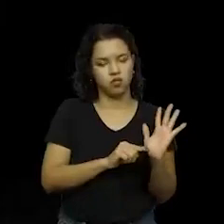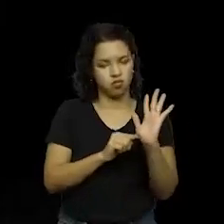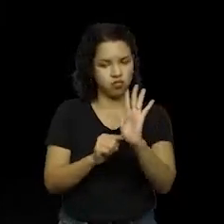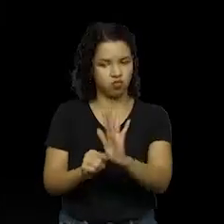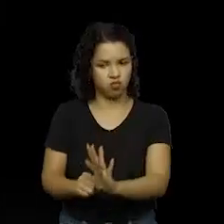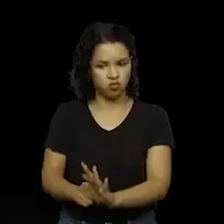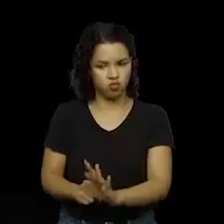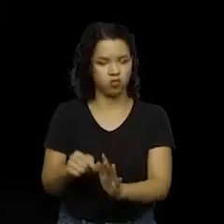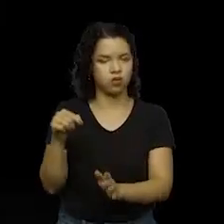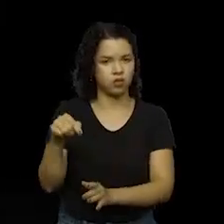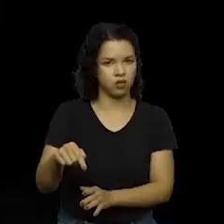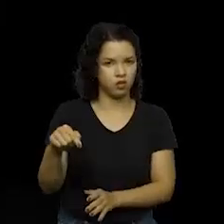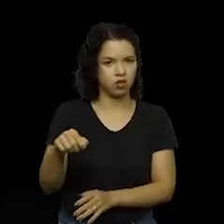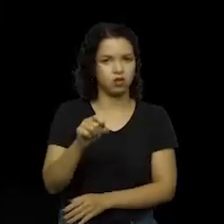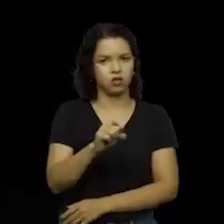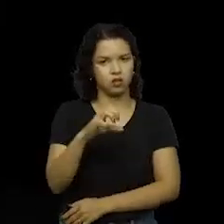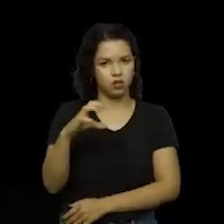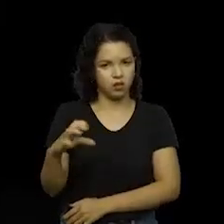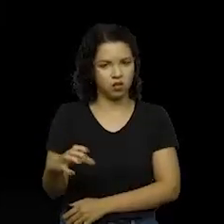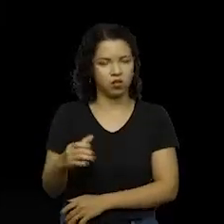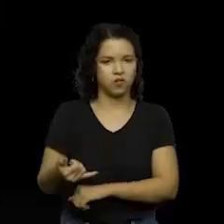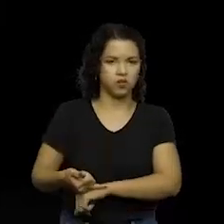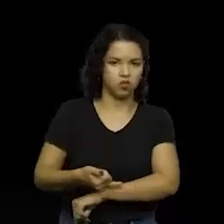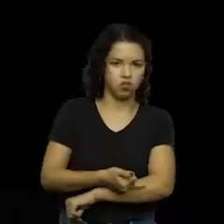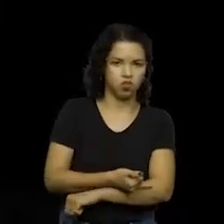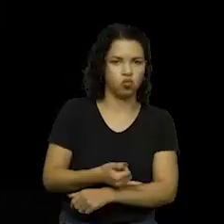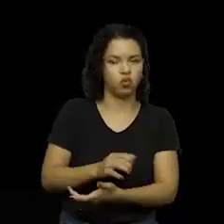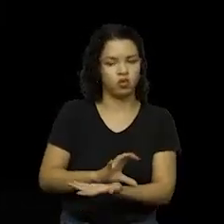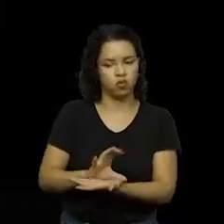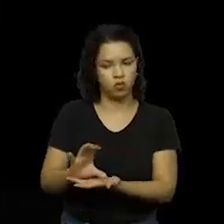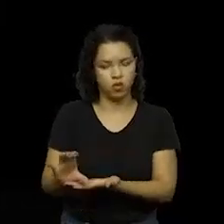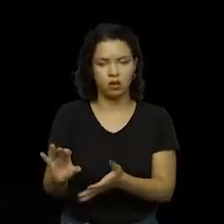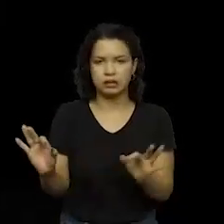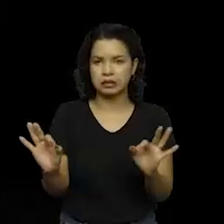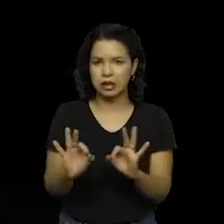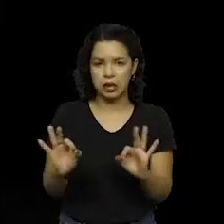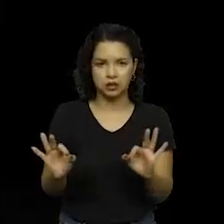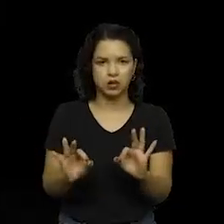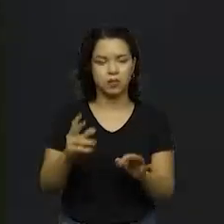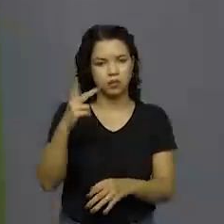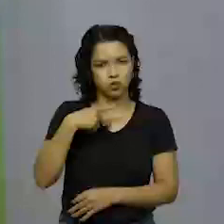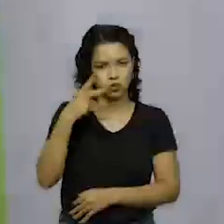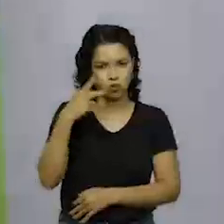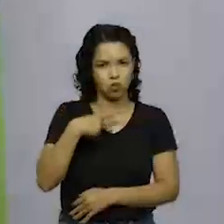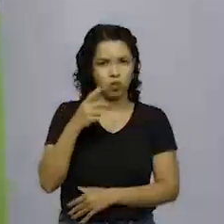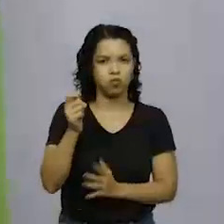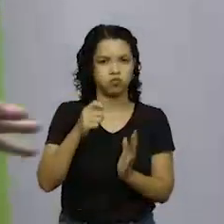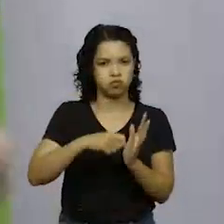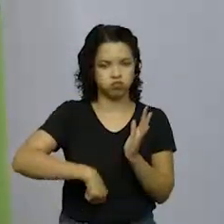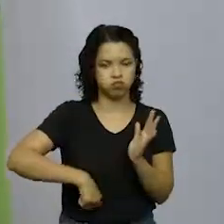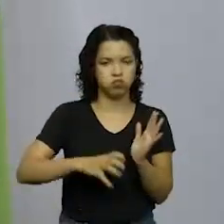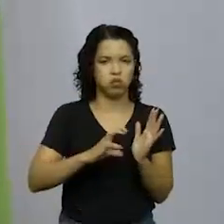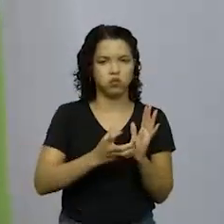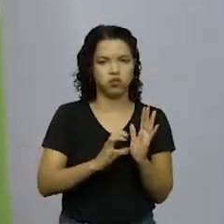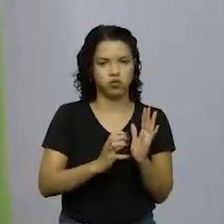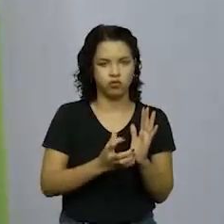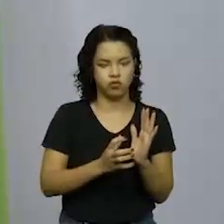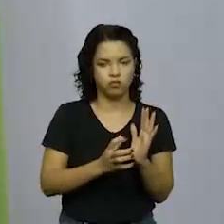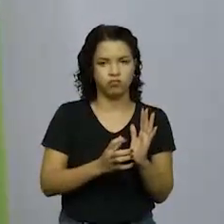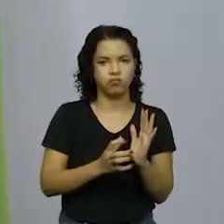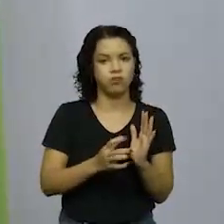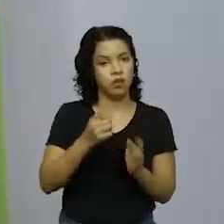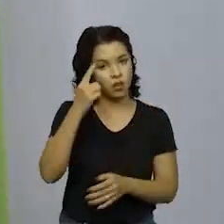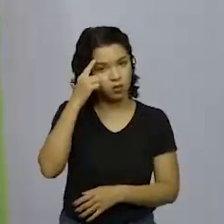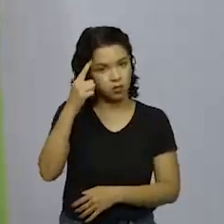Santa Catarina, infraestrutura, investimento, nada disso. Foi para fazer sua filiação partidária. Eu quero lembrar que existem